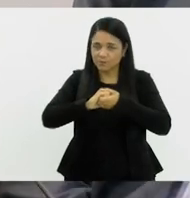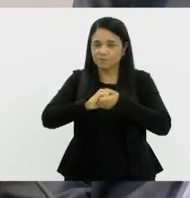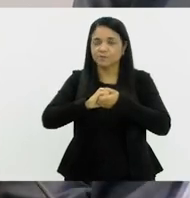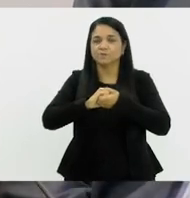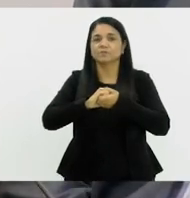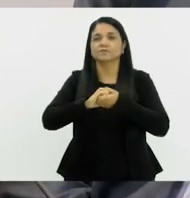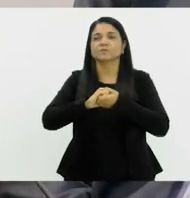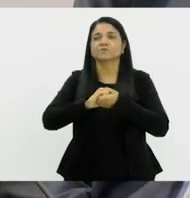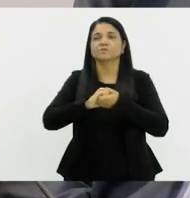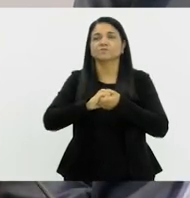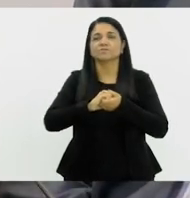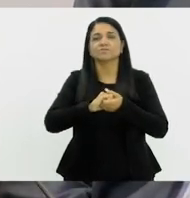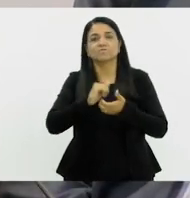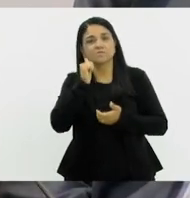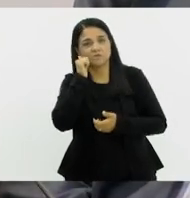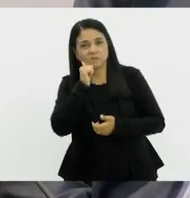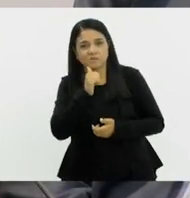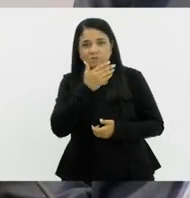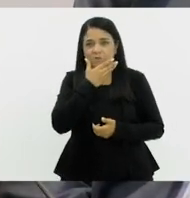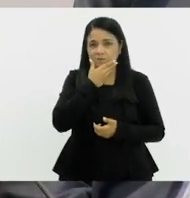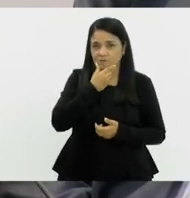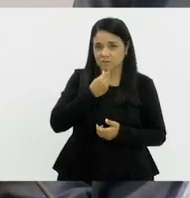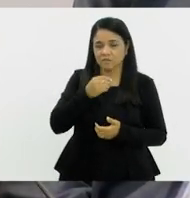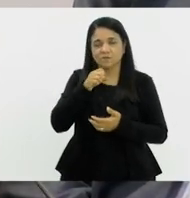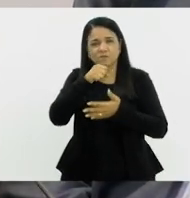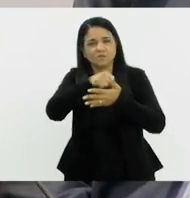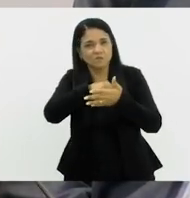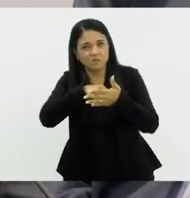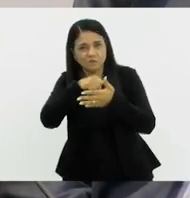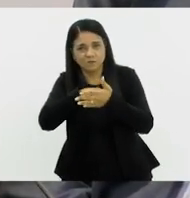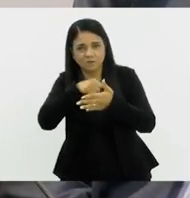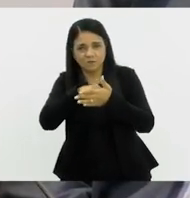aqueles e aquelas que hoje lutam aí